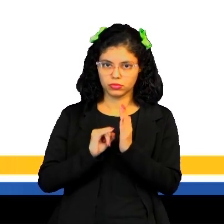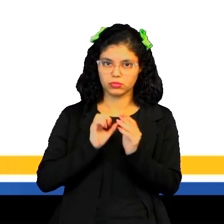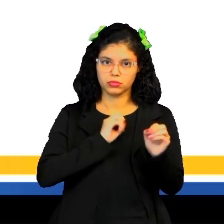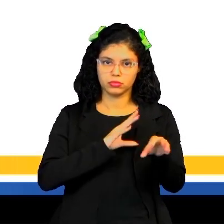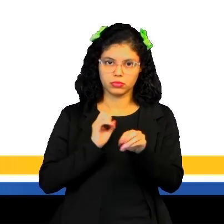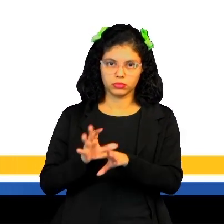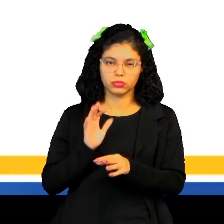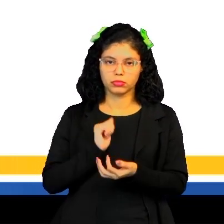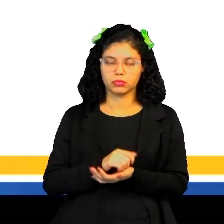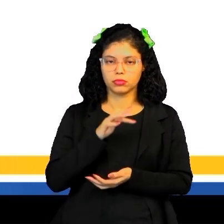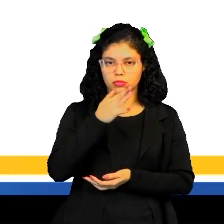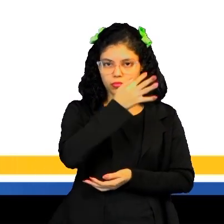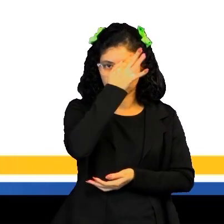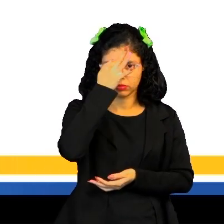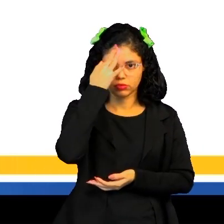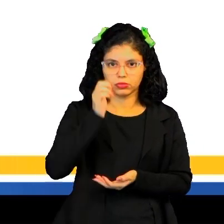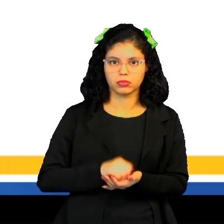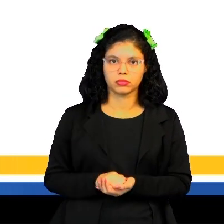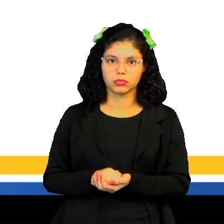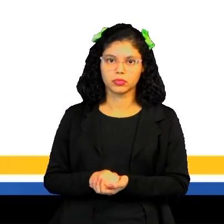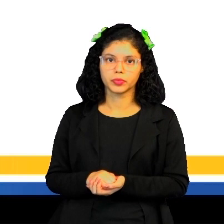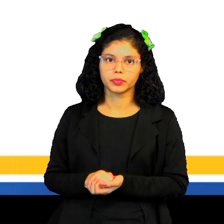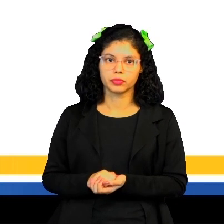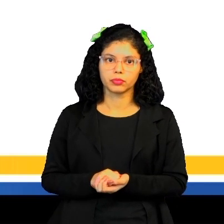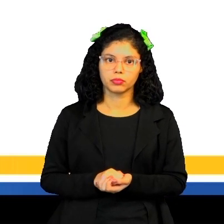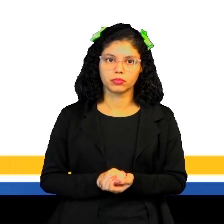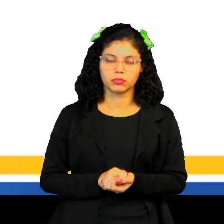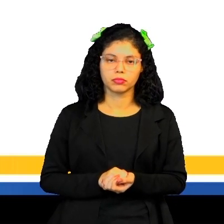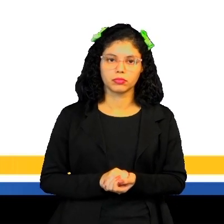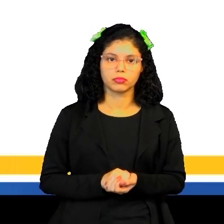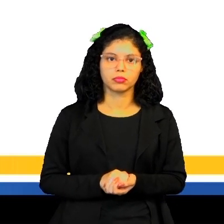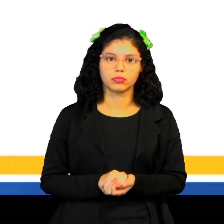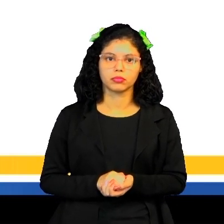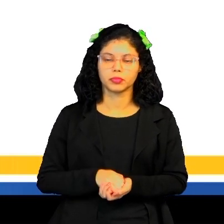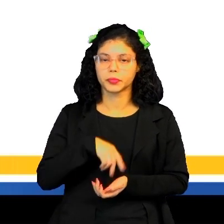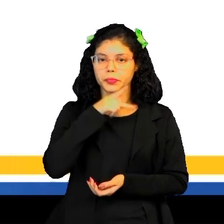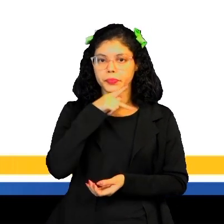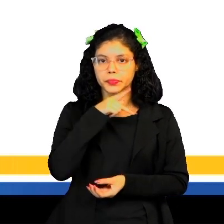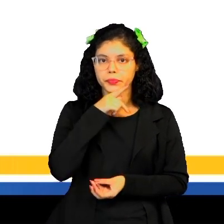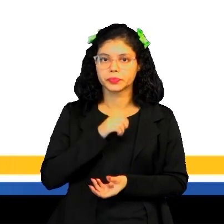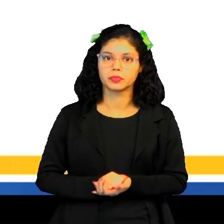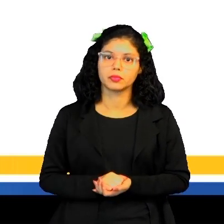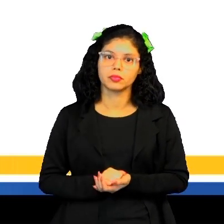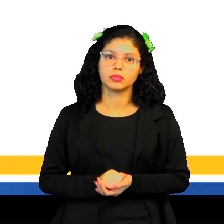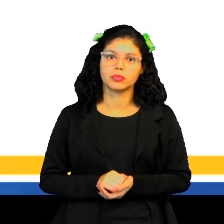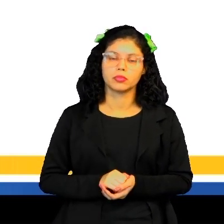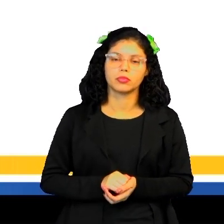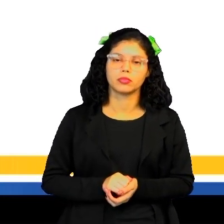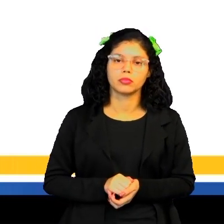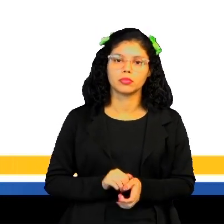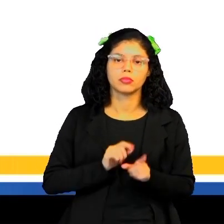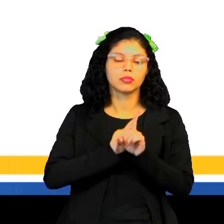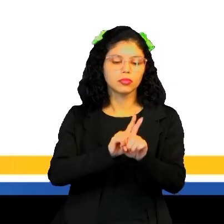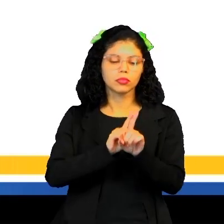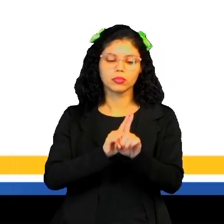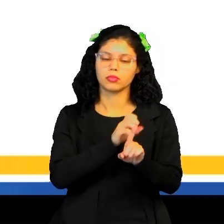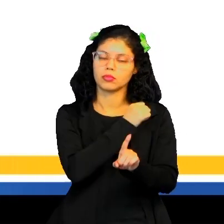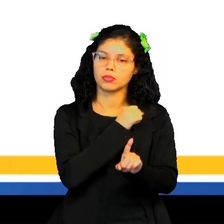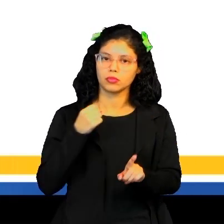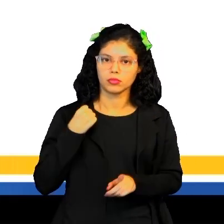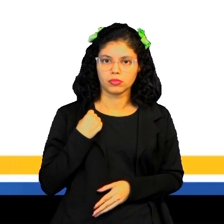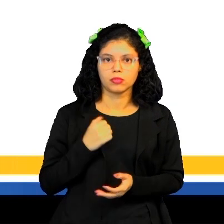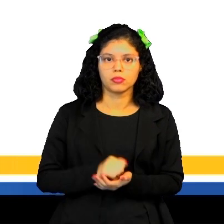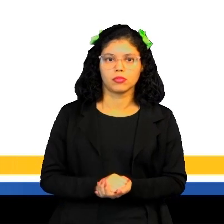de ensino da formação de filósofos. O Platão, que era, discípulo de